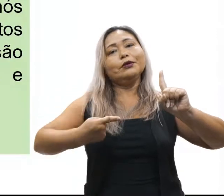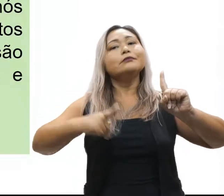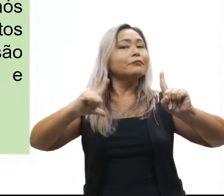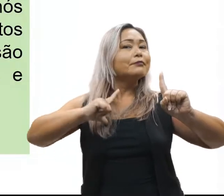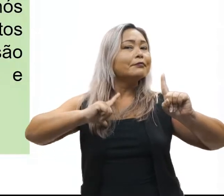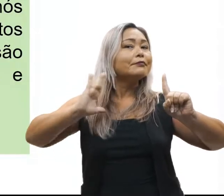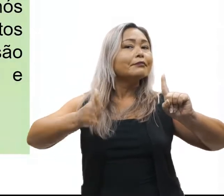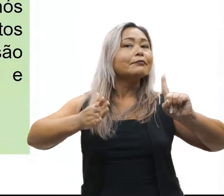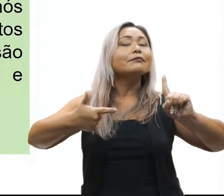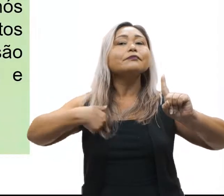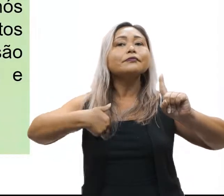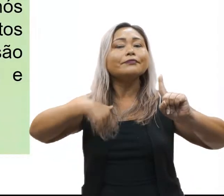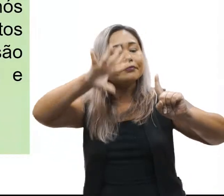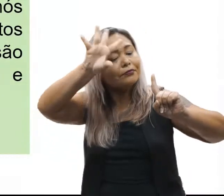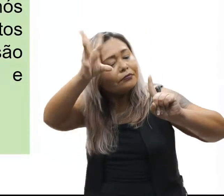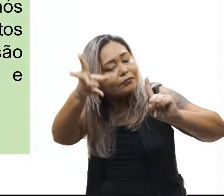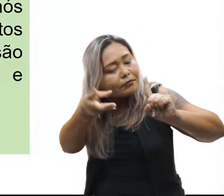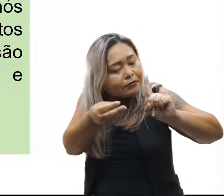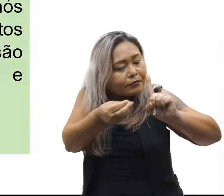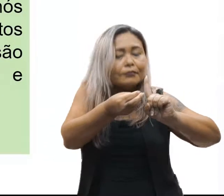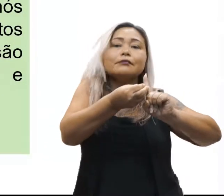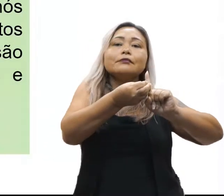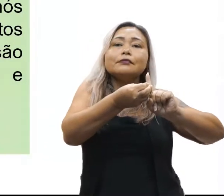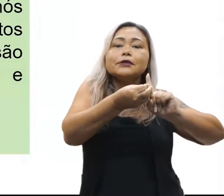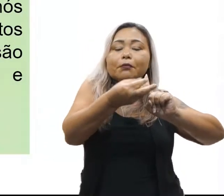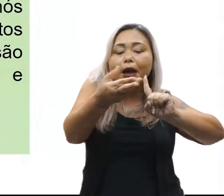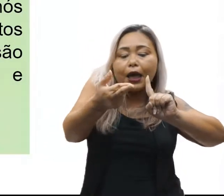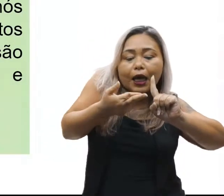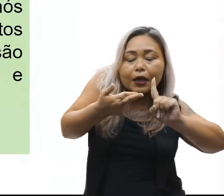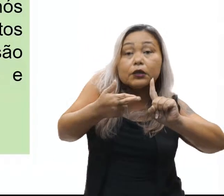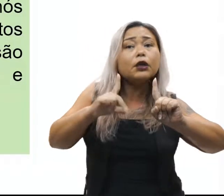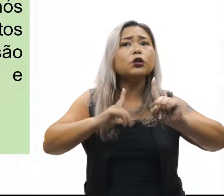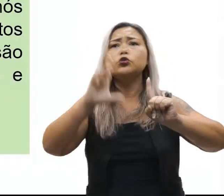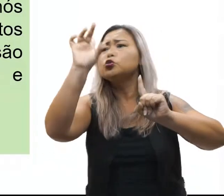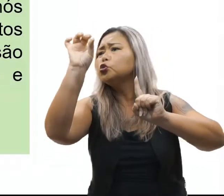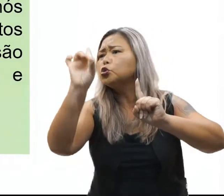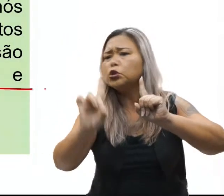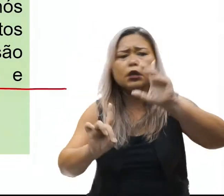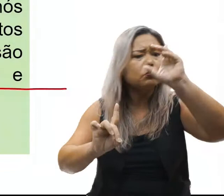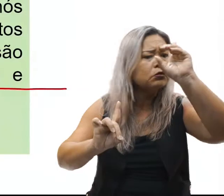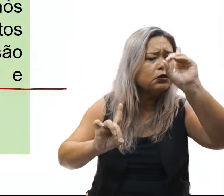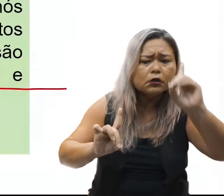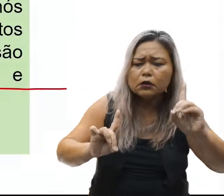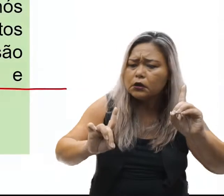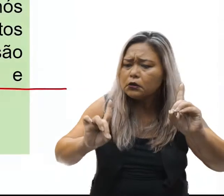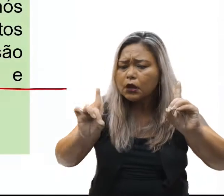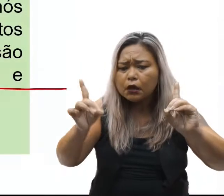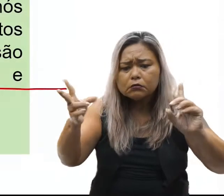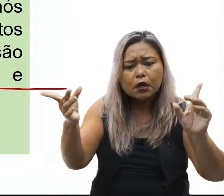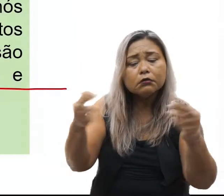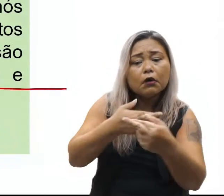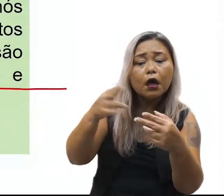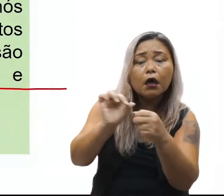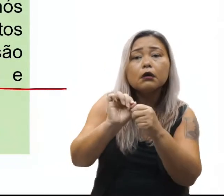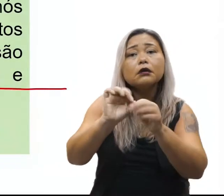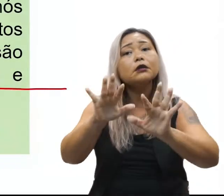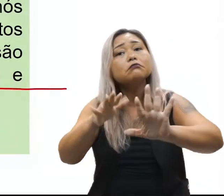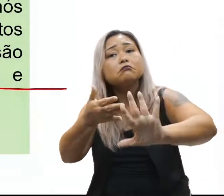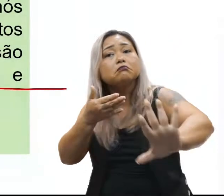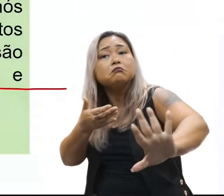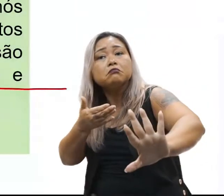eles são interrelacionados. Nós temos uma série de direitos interrelacionados, interdependentes